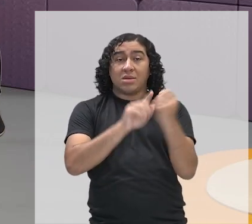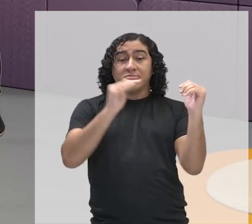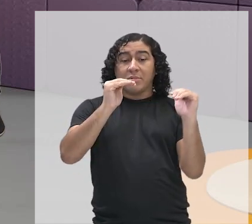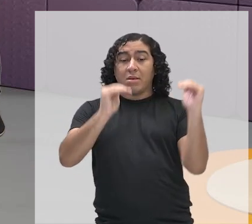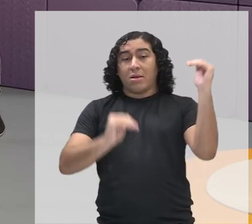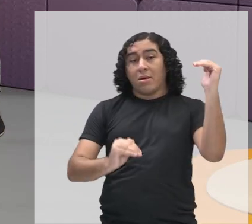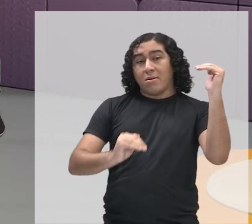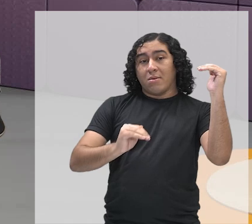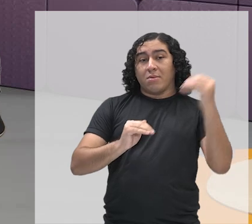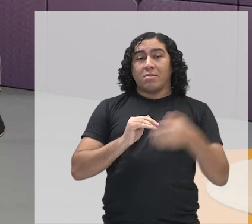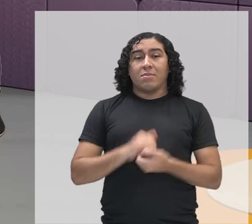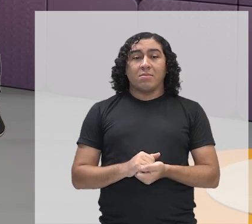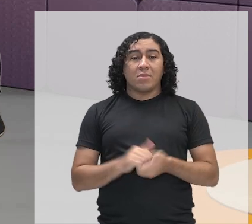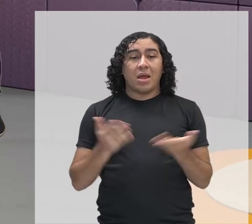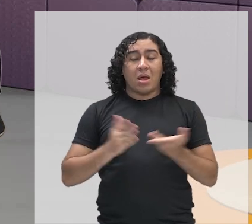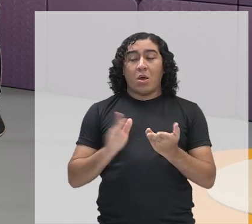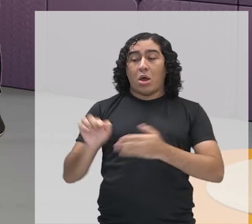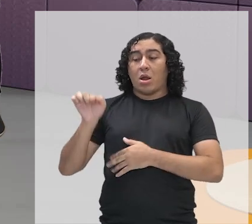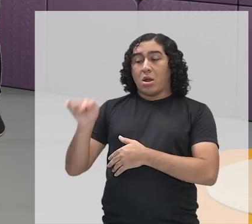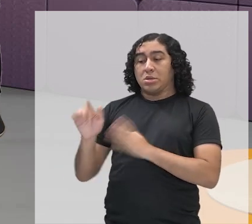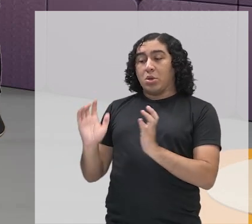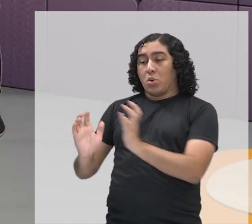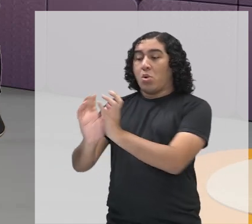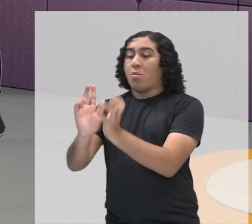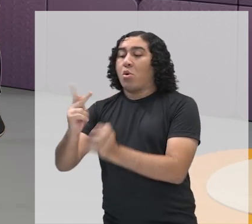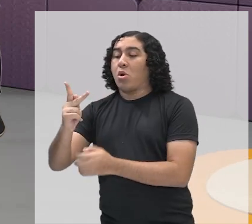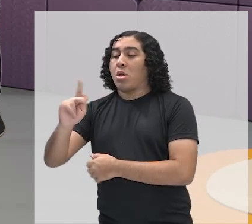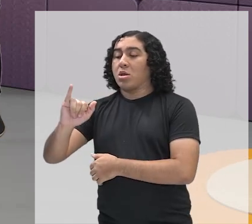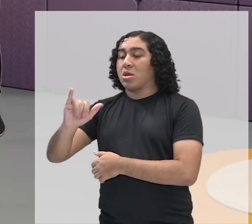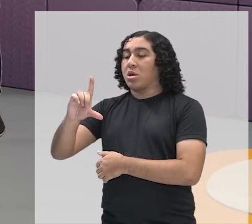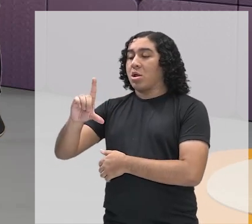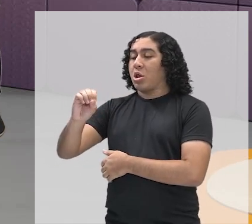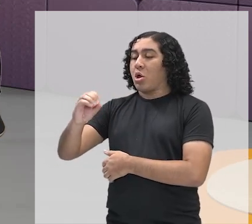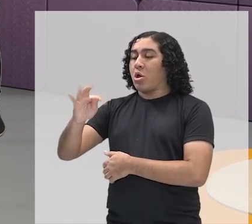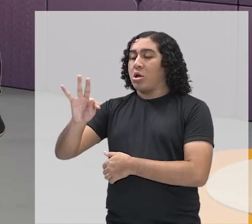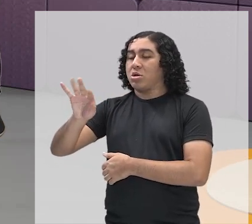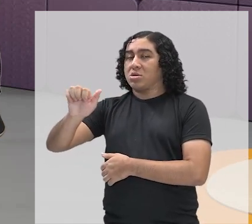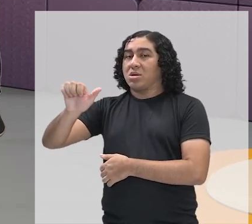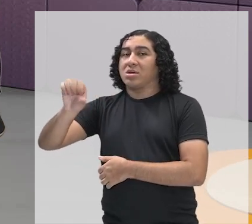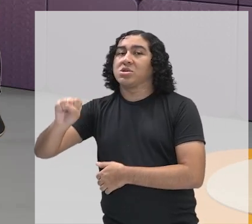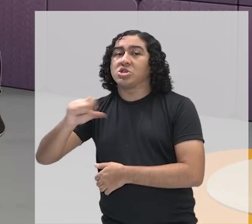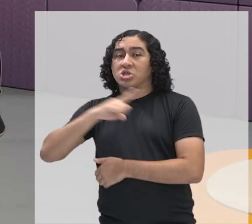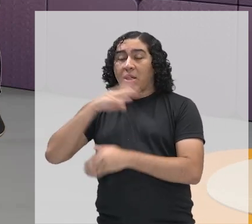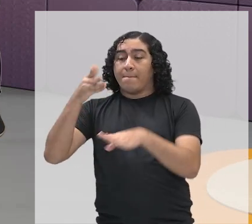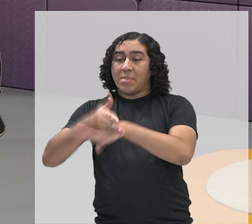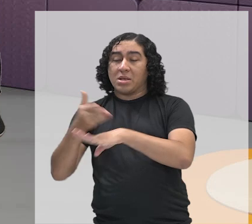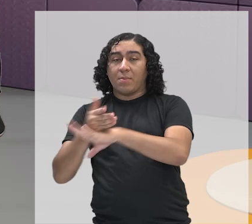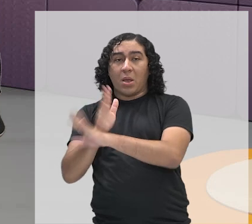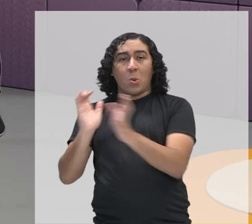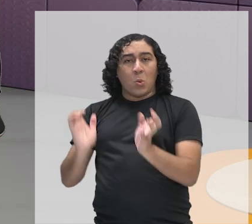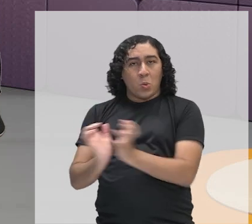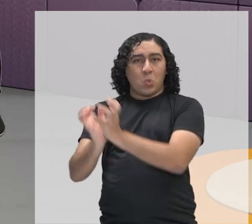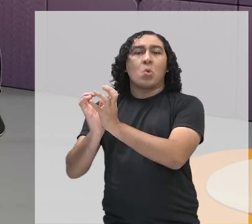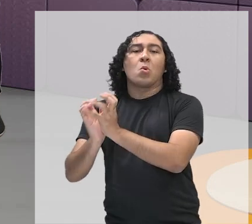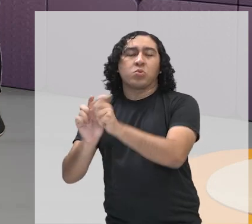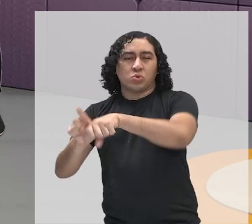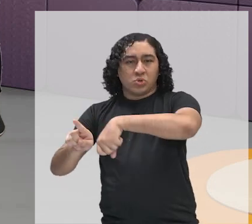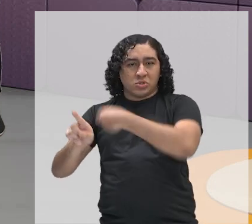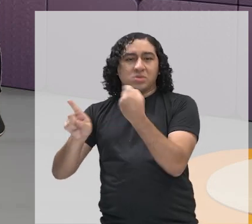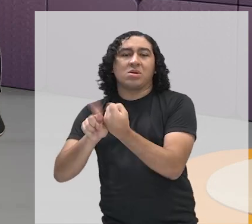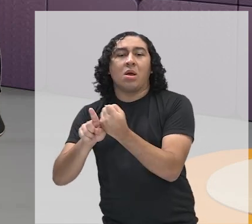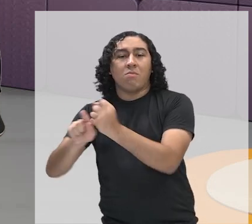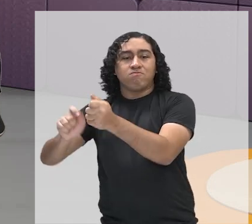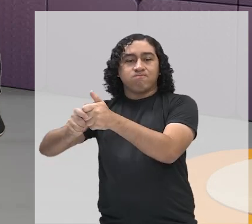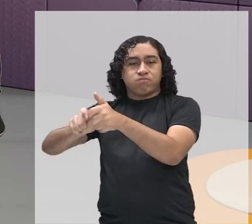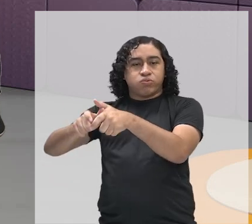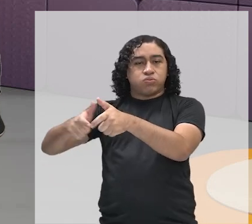são, professor, então, os ilotas. Eles eram os integrantes da população servil, a mais numerosa da